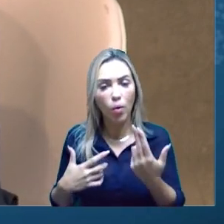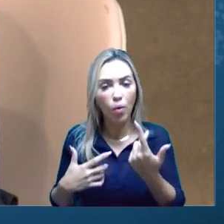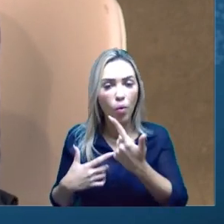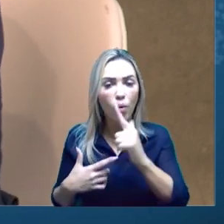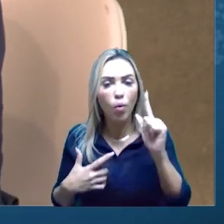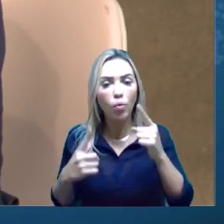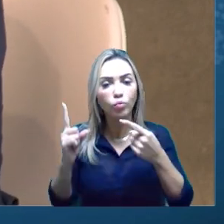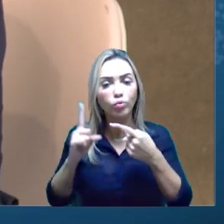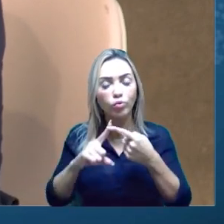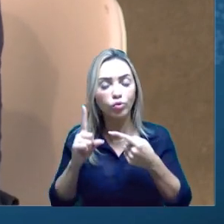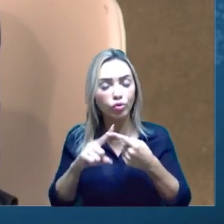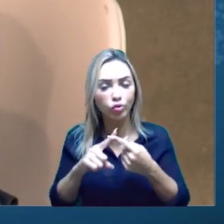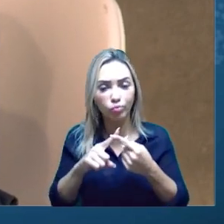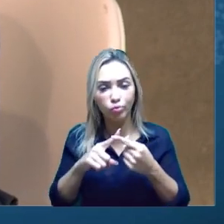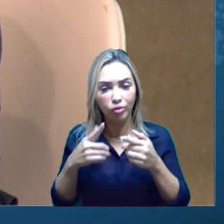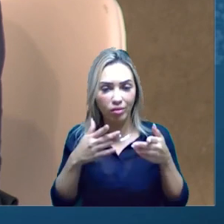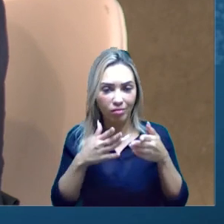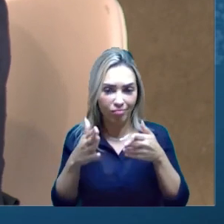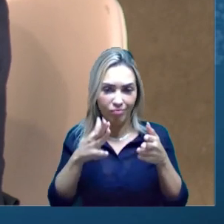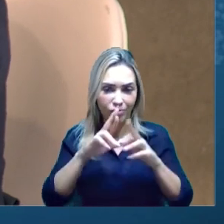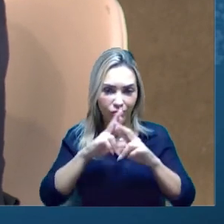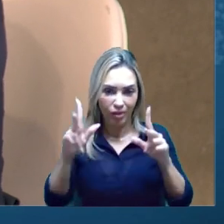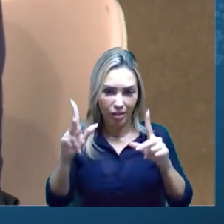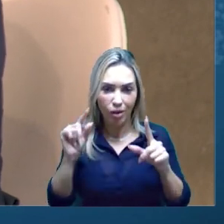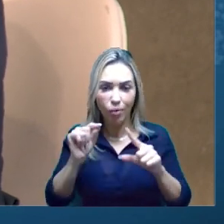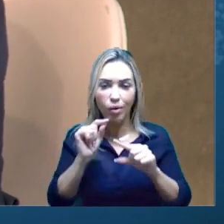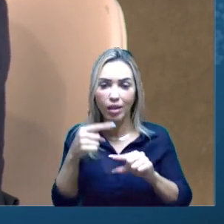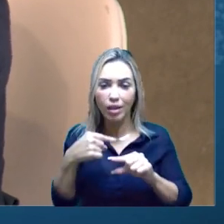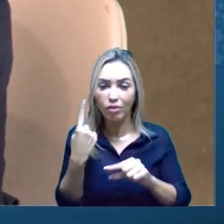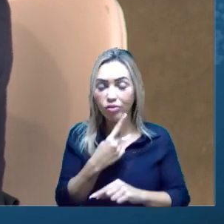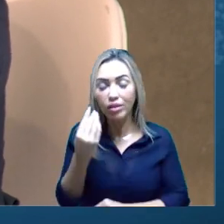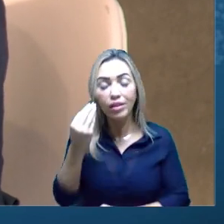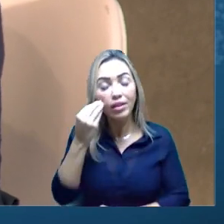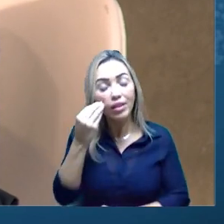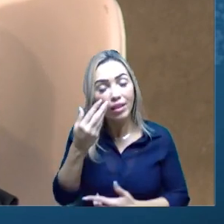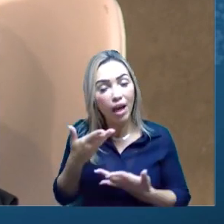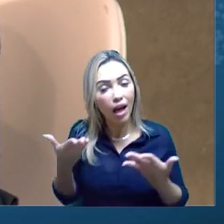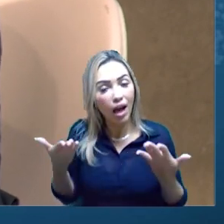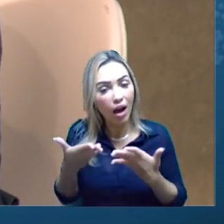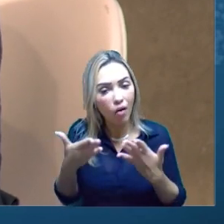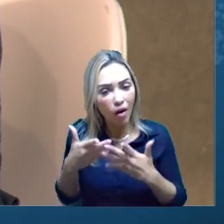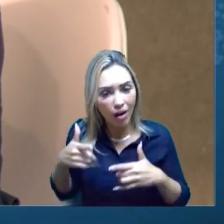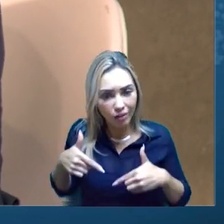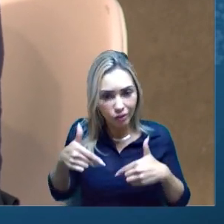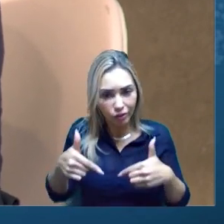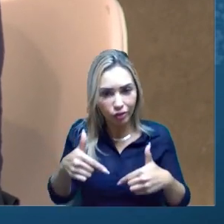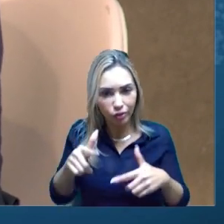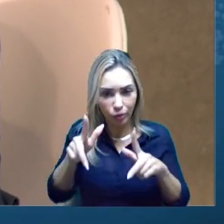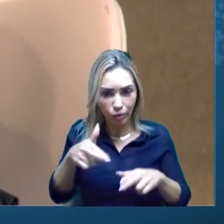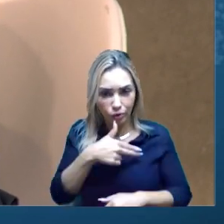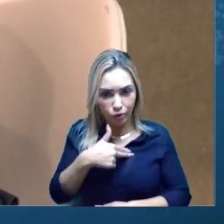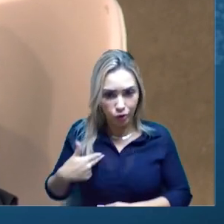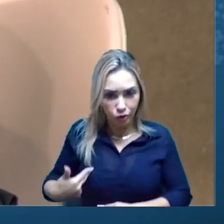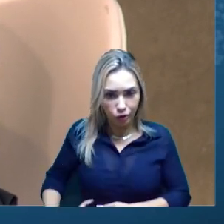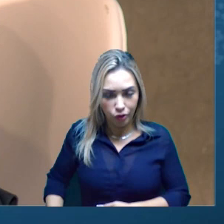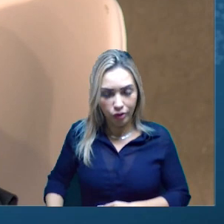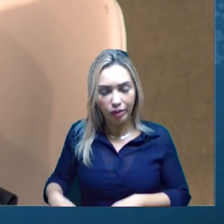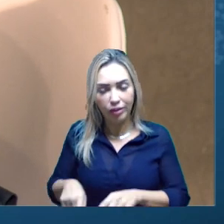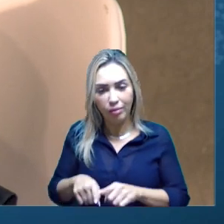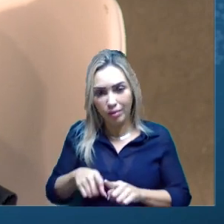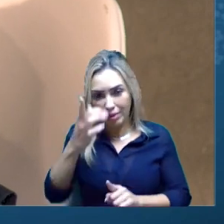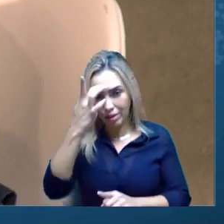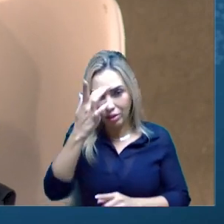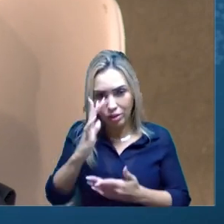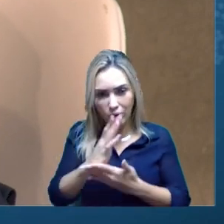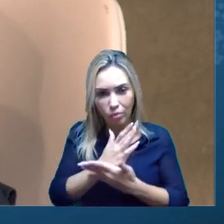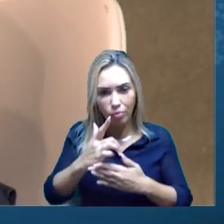tipos de vias também. O que estamos tentando fazer agora, além do que está sendo feito na China e na Índia, e também uma